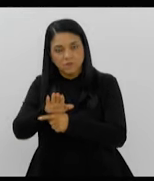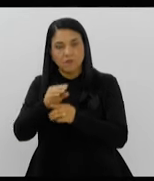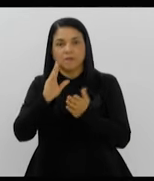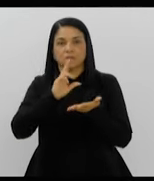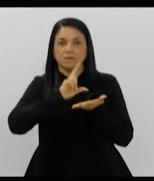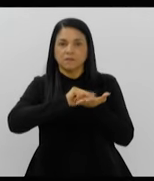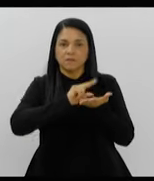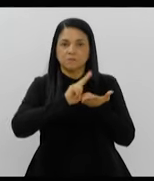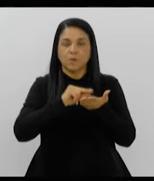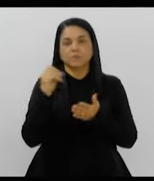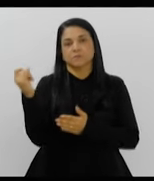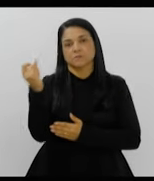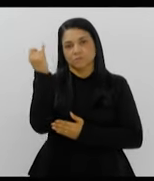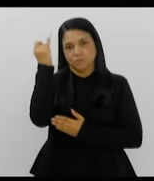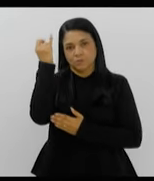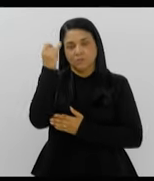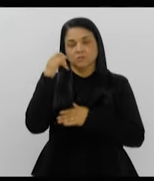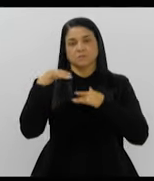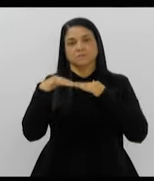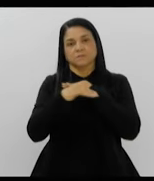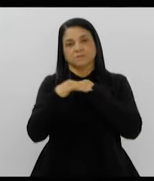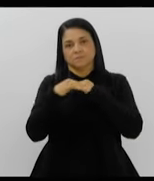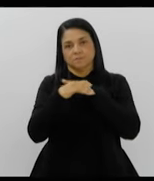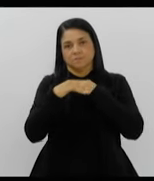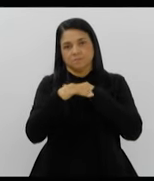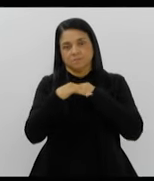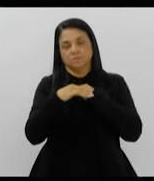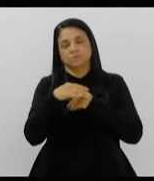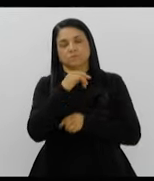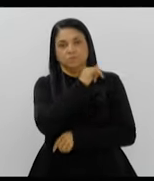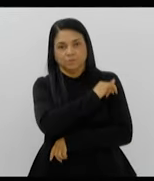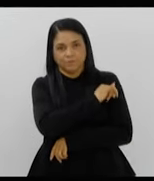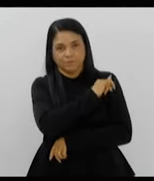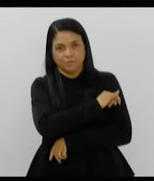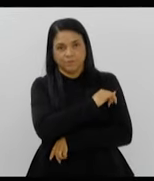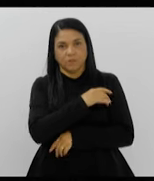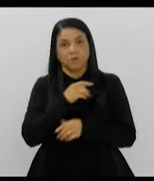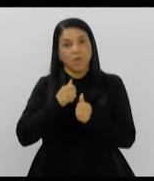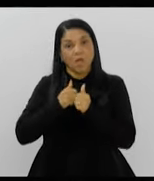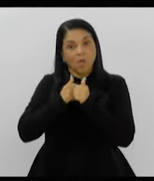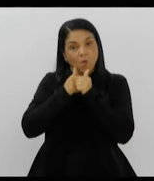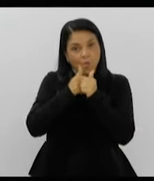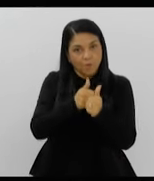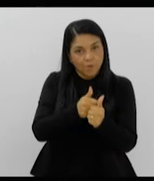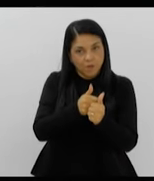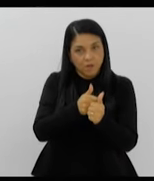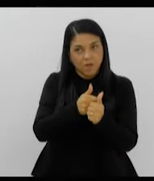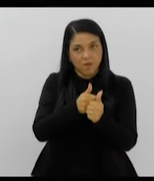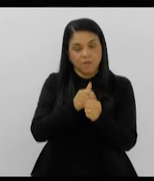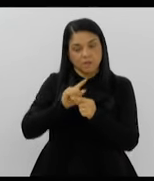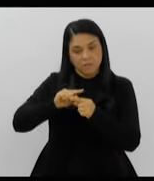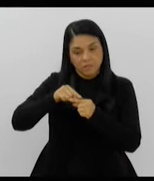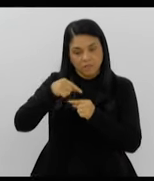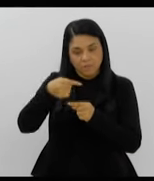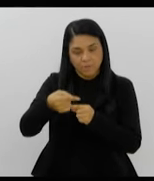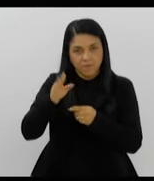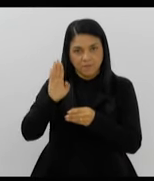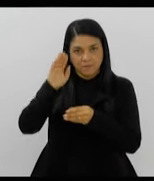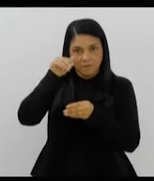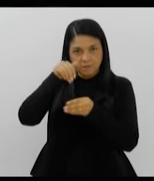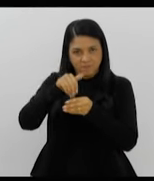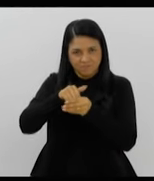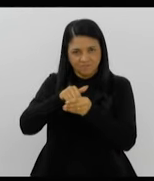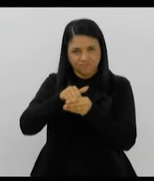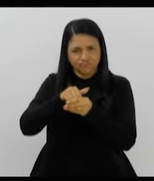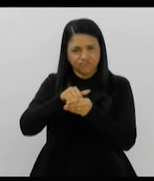pautas importantes para a cidade do Rio de Janeiro. E quando a gente acompanha, num pós-eleição, uma série